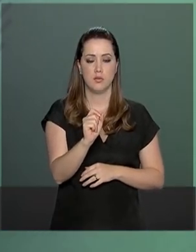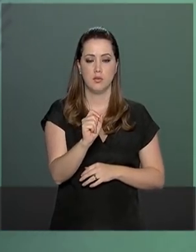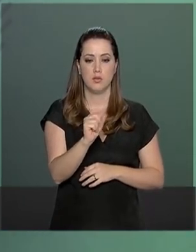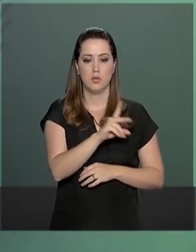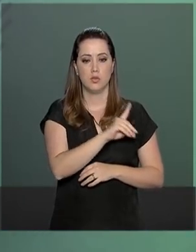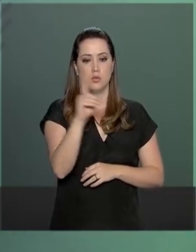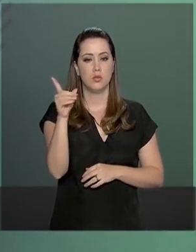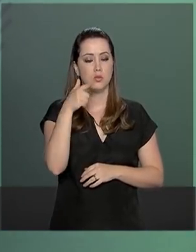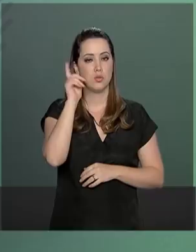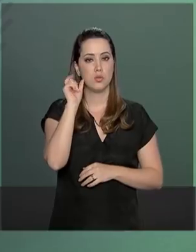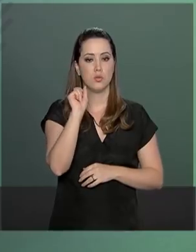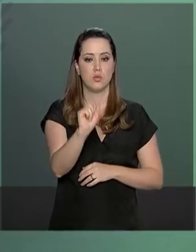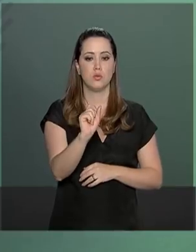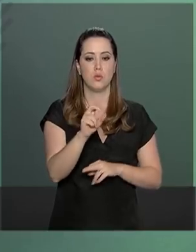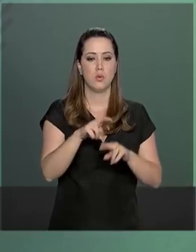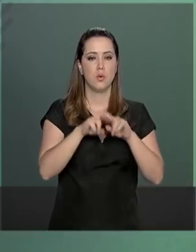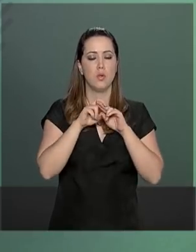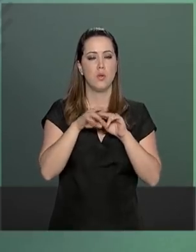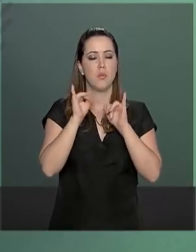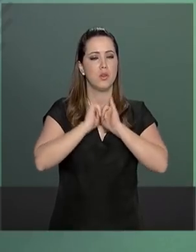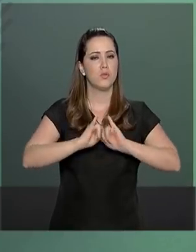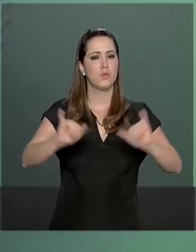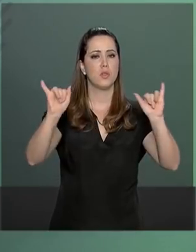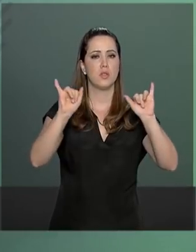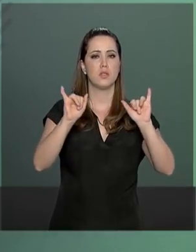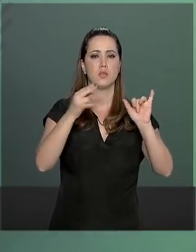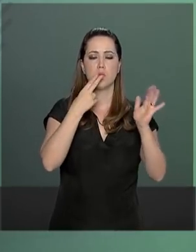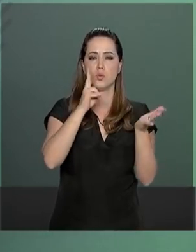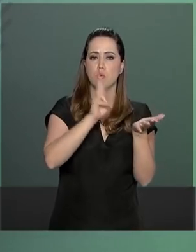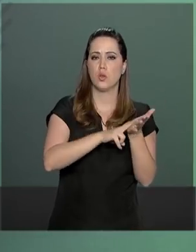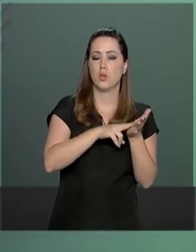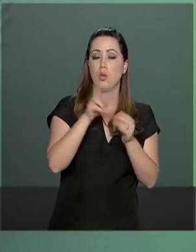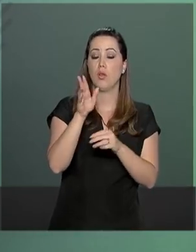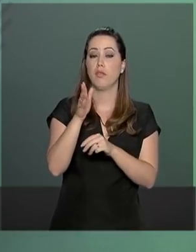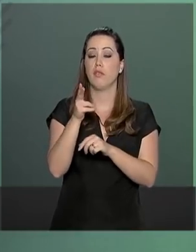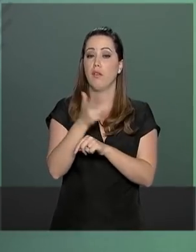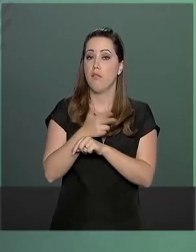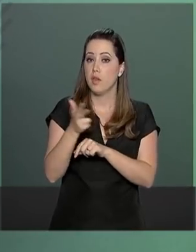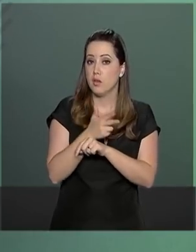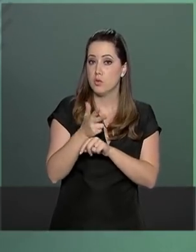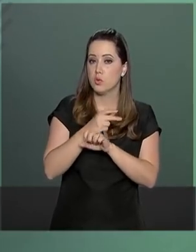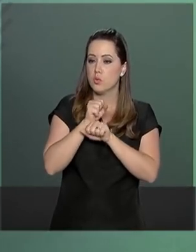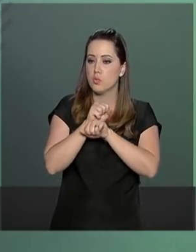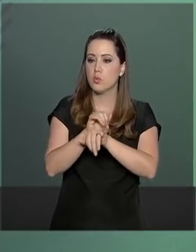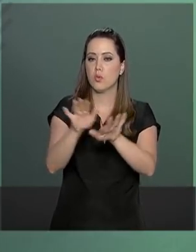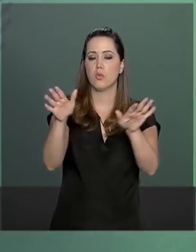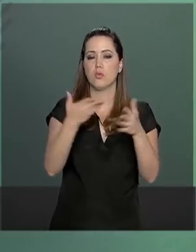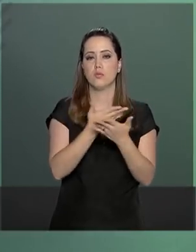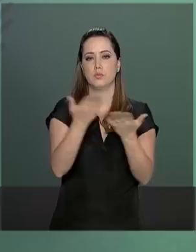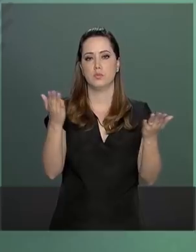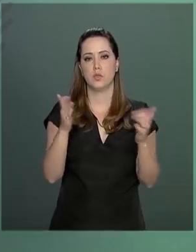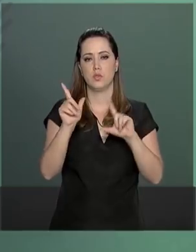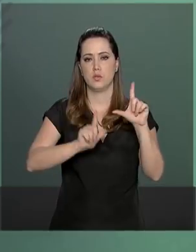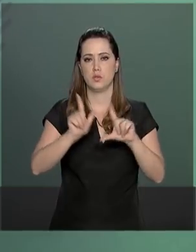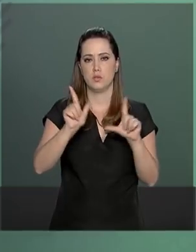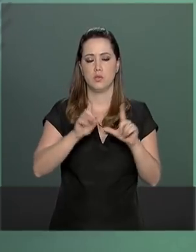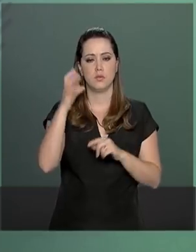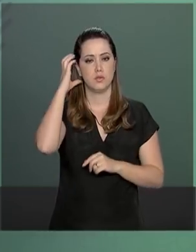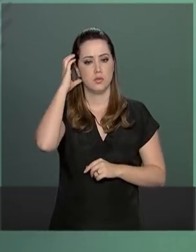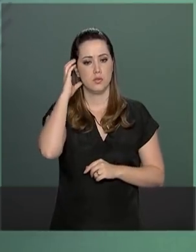no dia d onde por meio da divulgação de uma nota e vídeo distribuído aos órgãos de imprensa